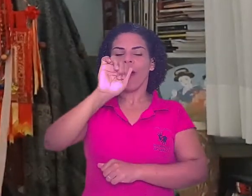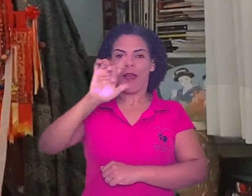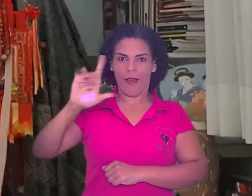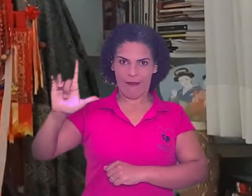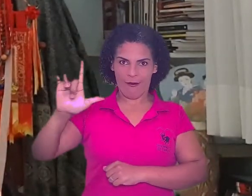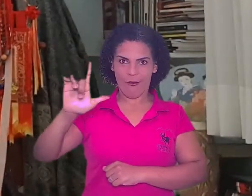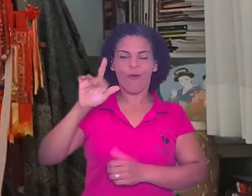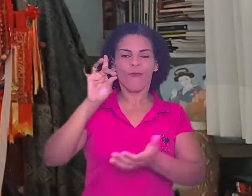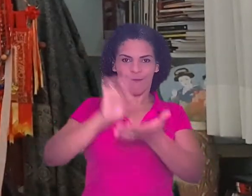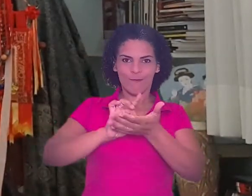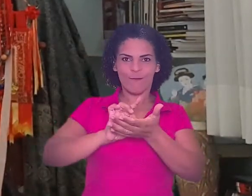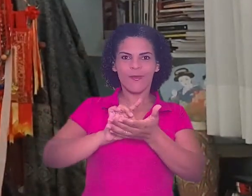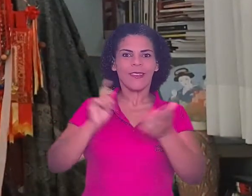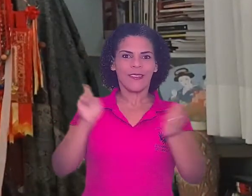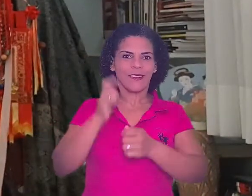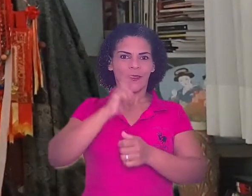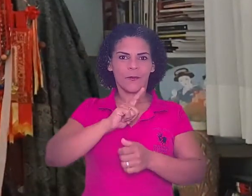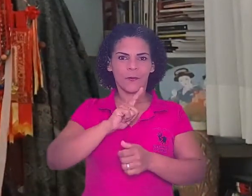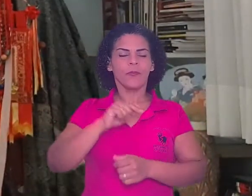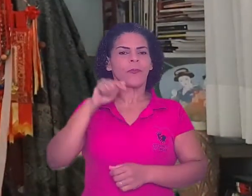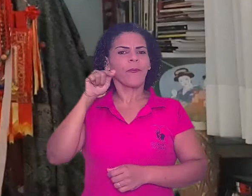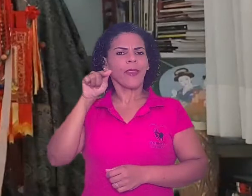sonhos. E